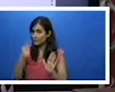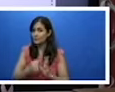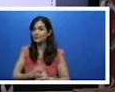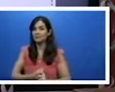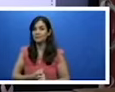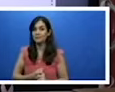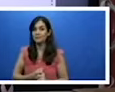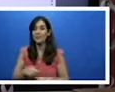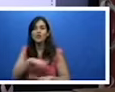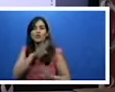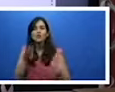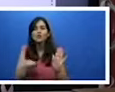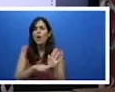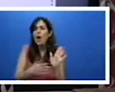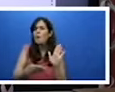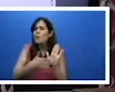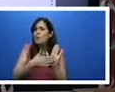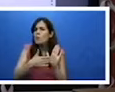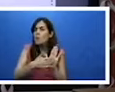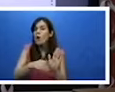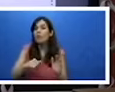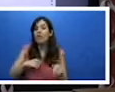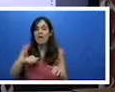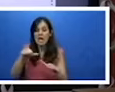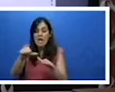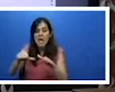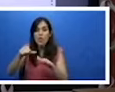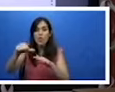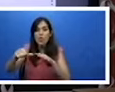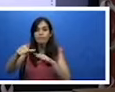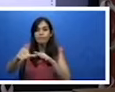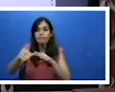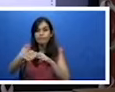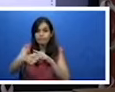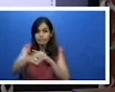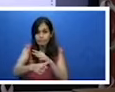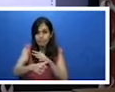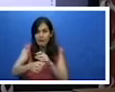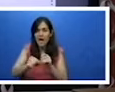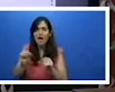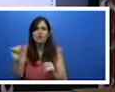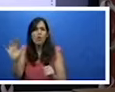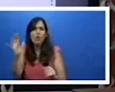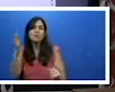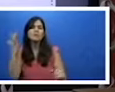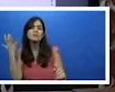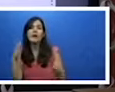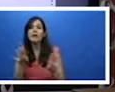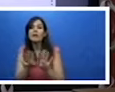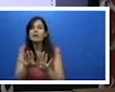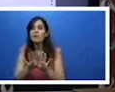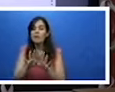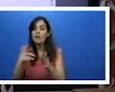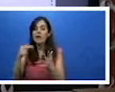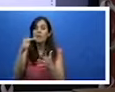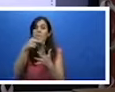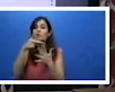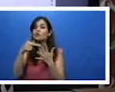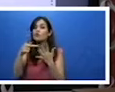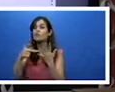Em todas elas, o enredo estará relacionado aos fatos, aos acontecimentos e também às personagens do conto que nós